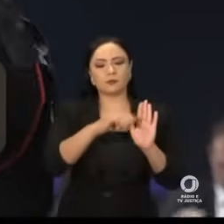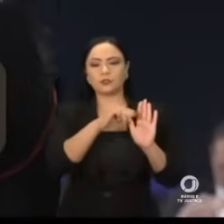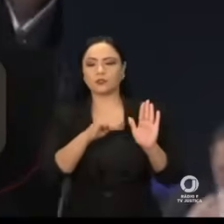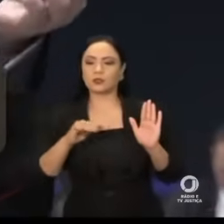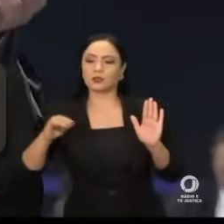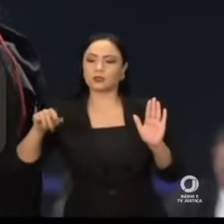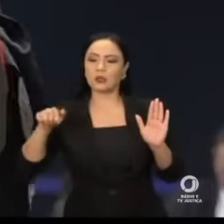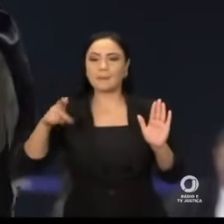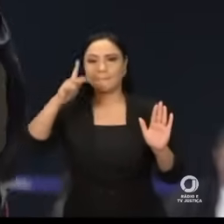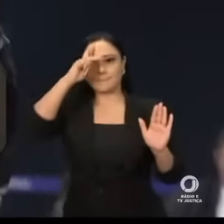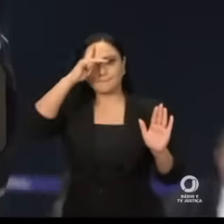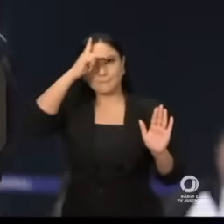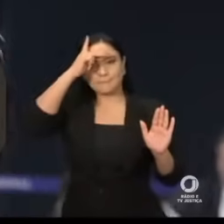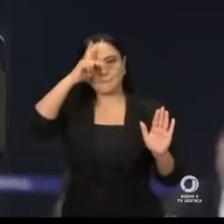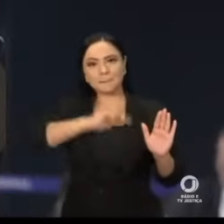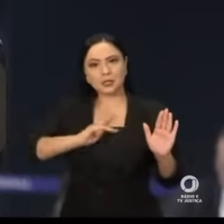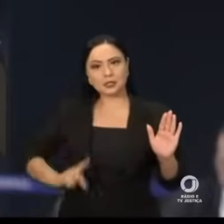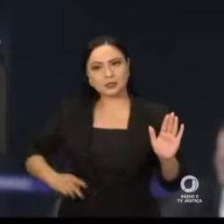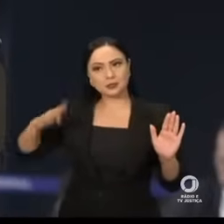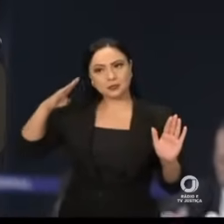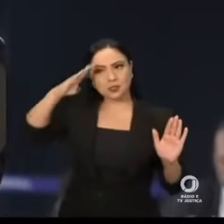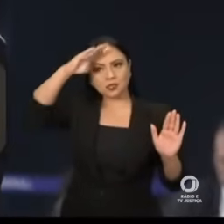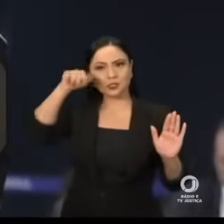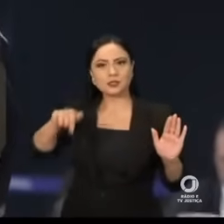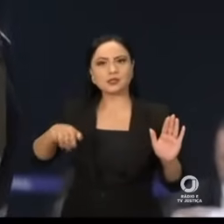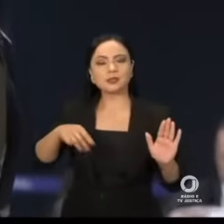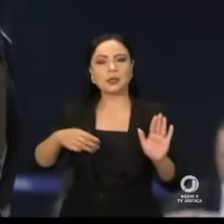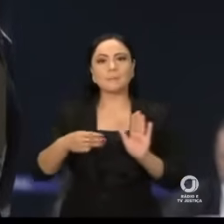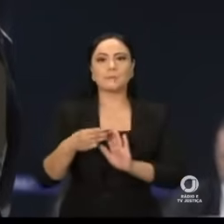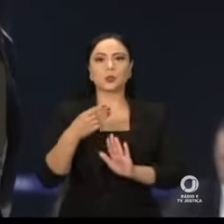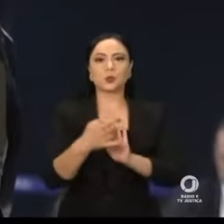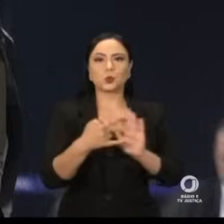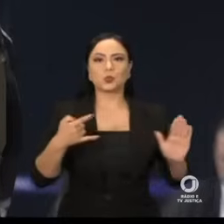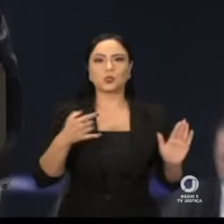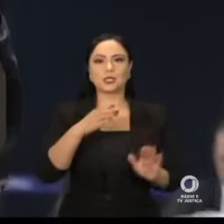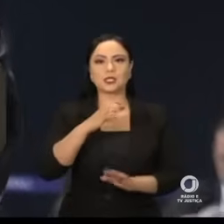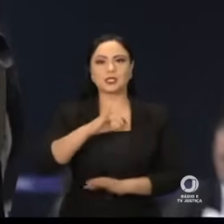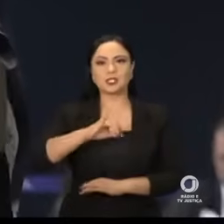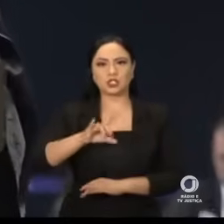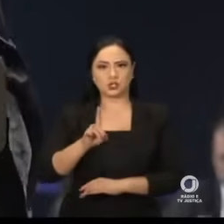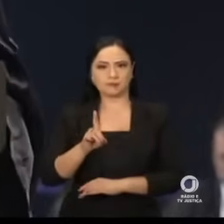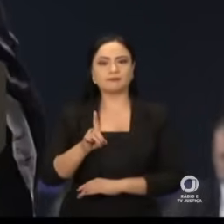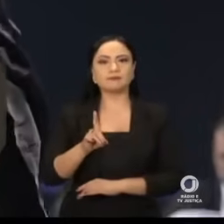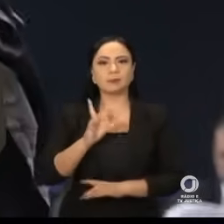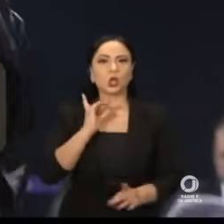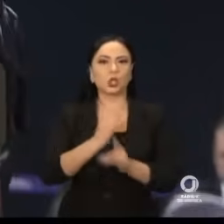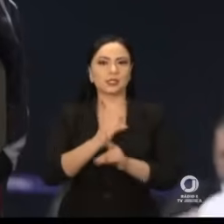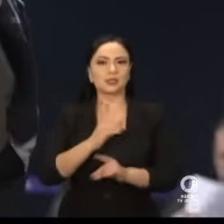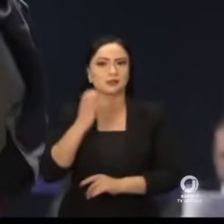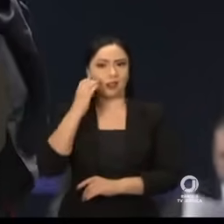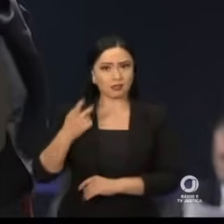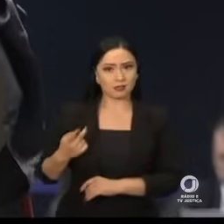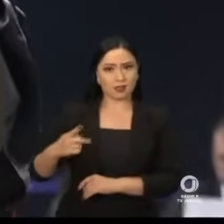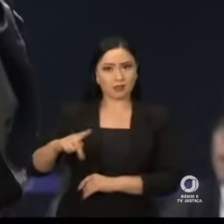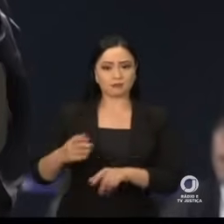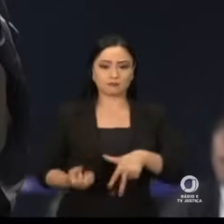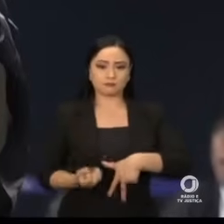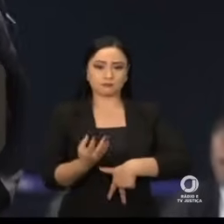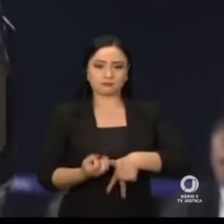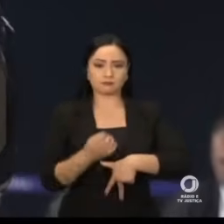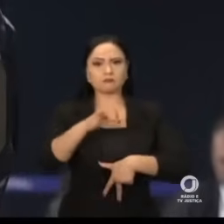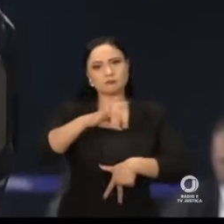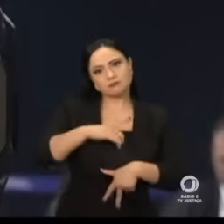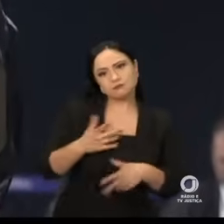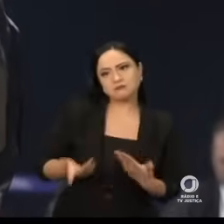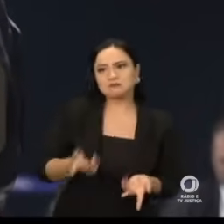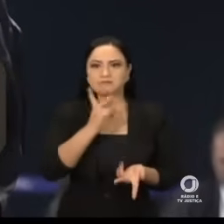presidente a tal minuta do CID, encontrada no celular do CID. Se ele tivesse, me parece que ele